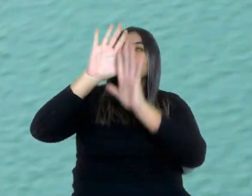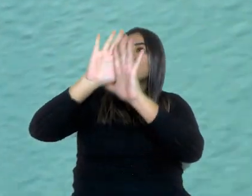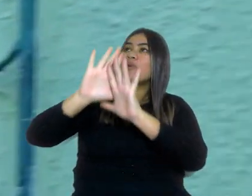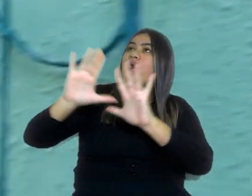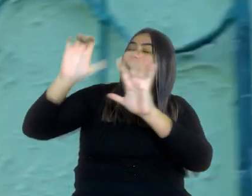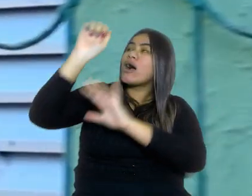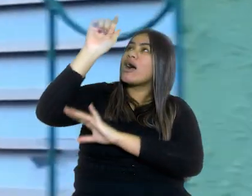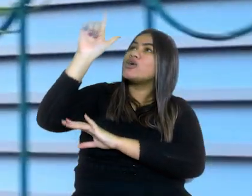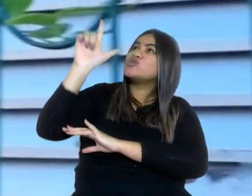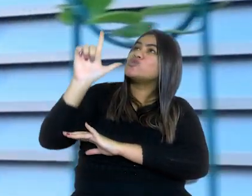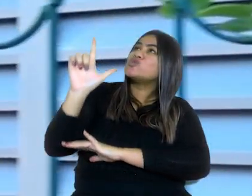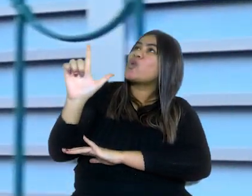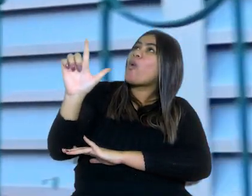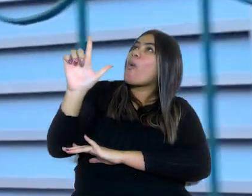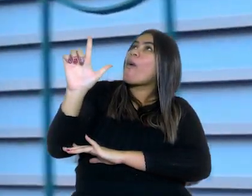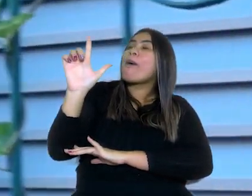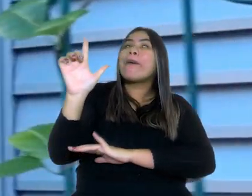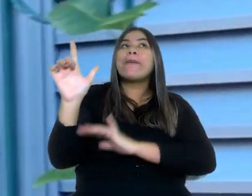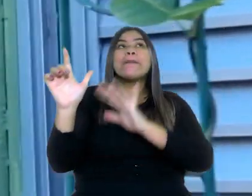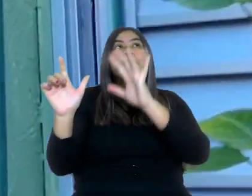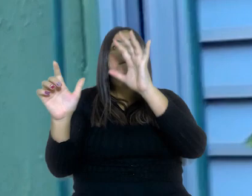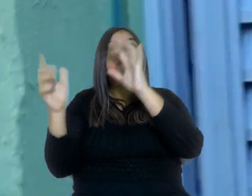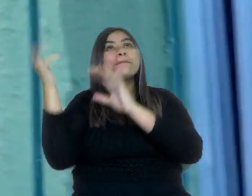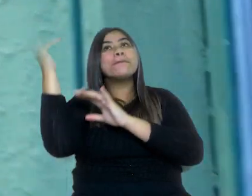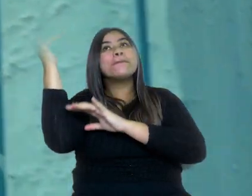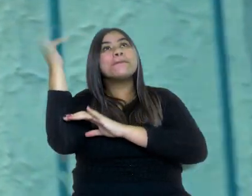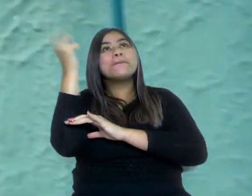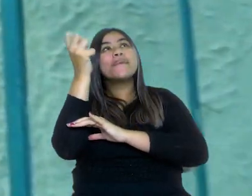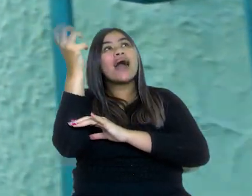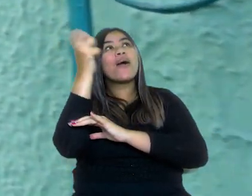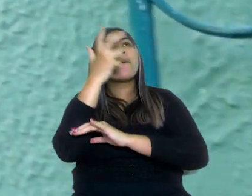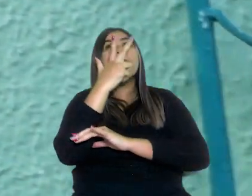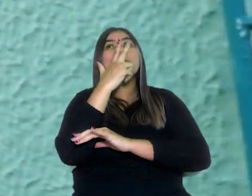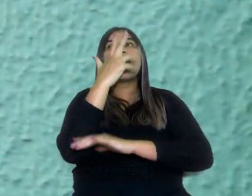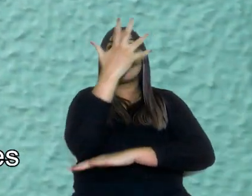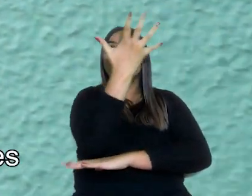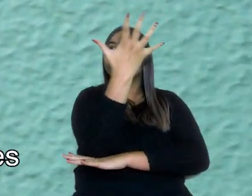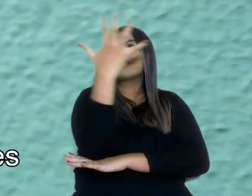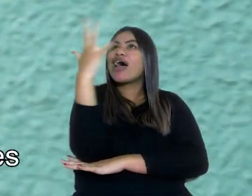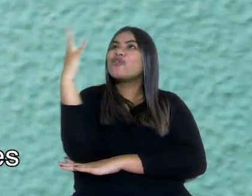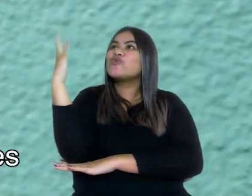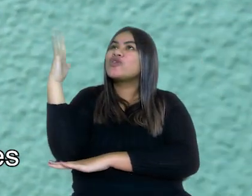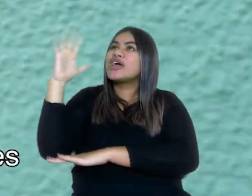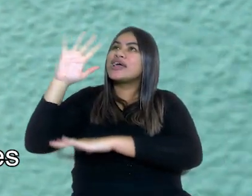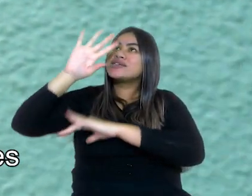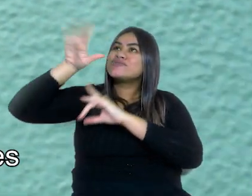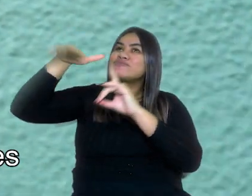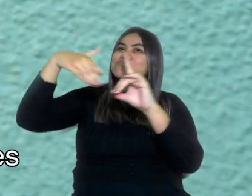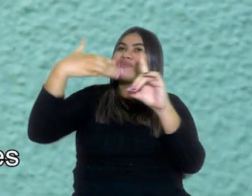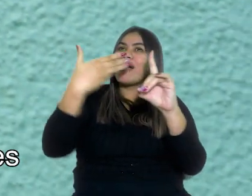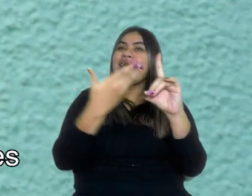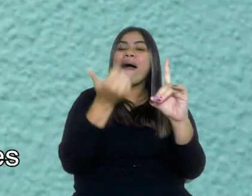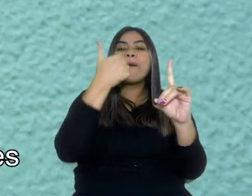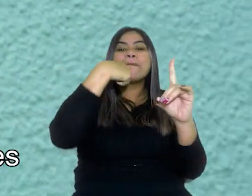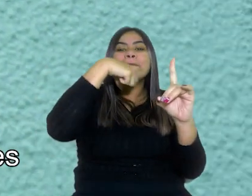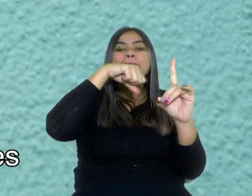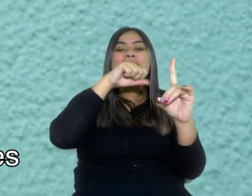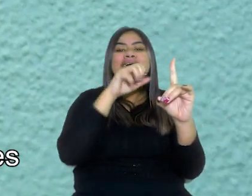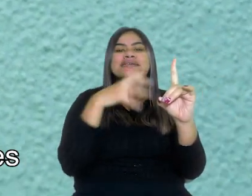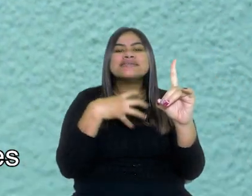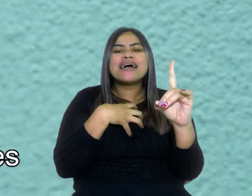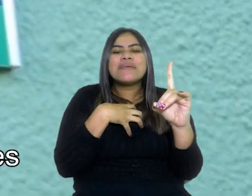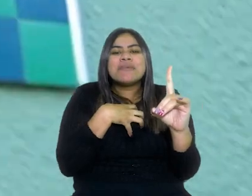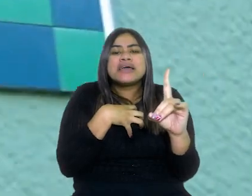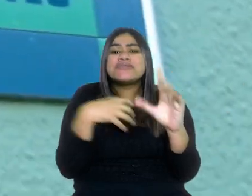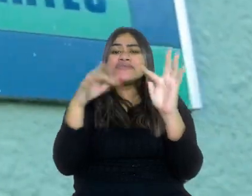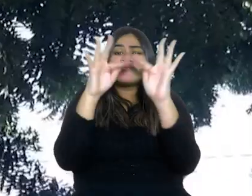maio, Dia das Mães. O céu está azul e branco. Parece que até a natureza quer homenagear as